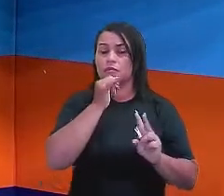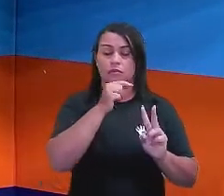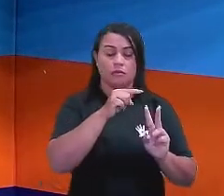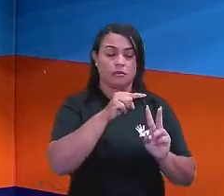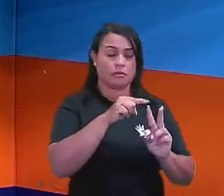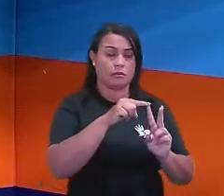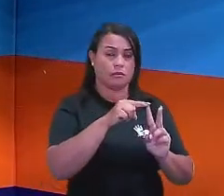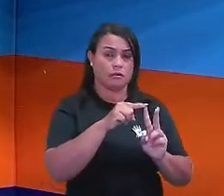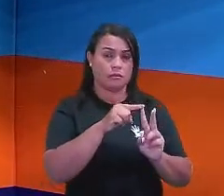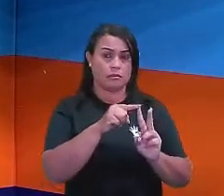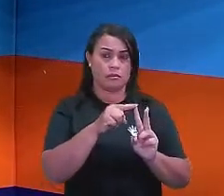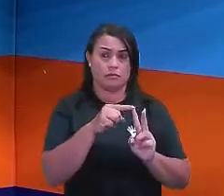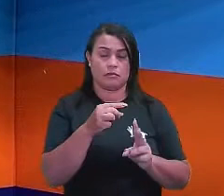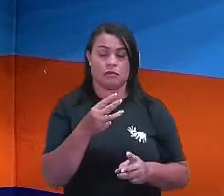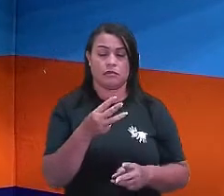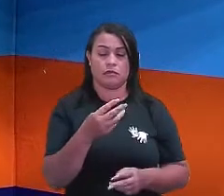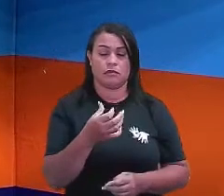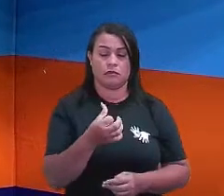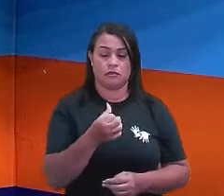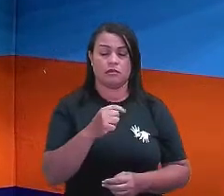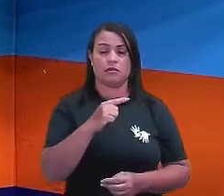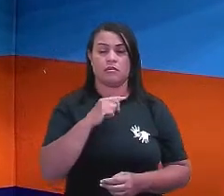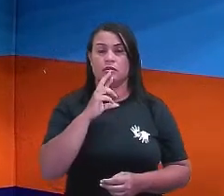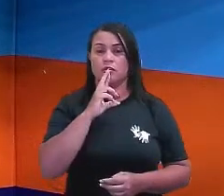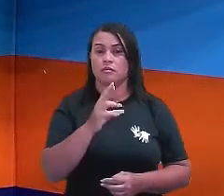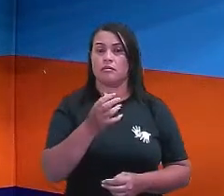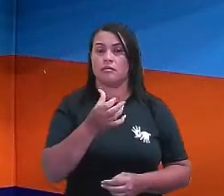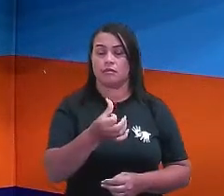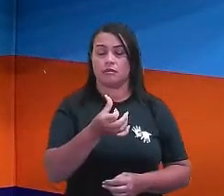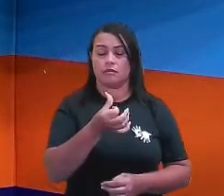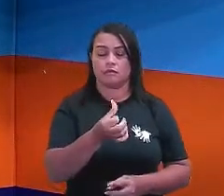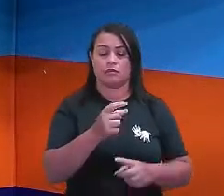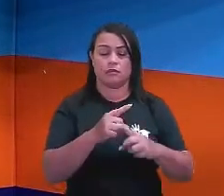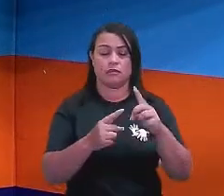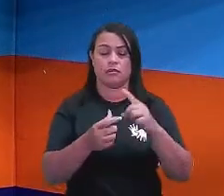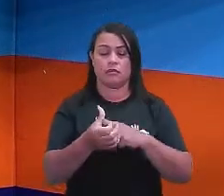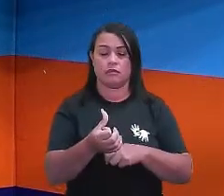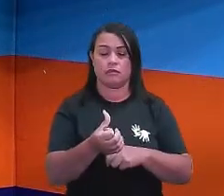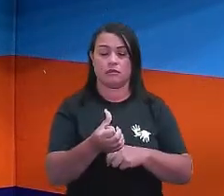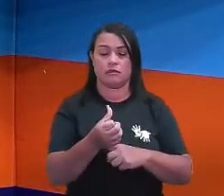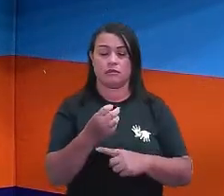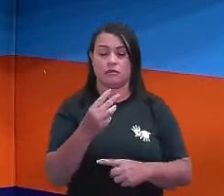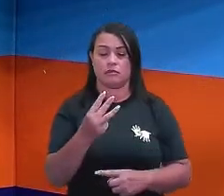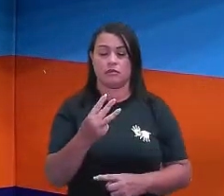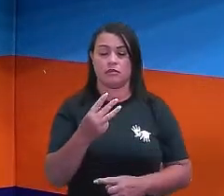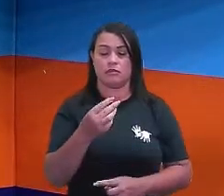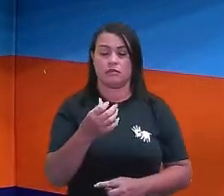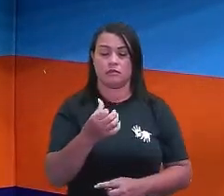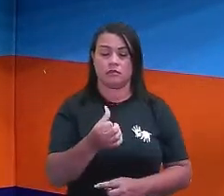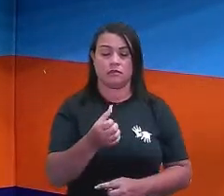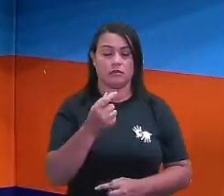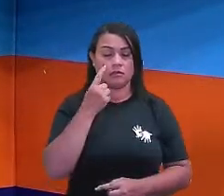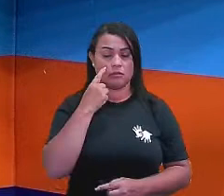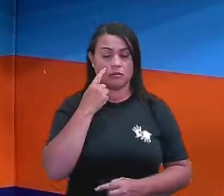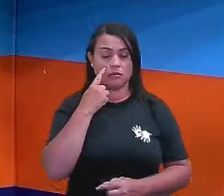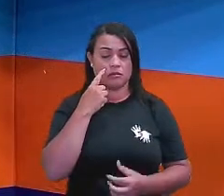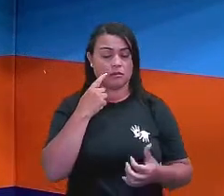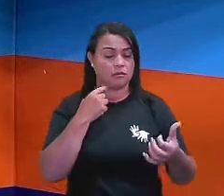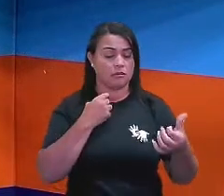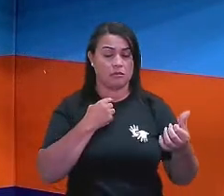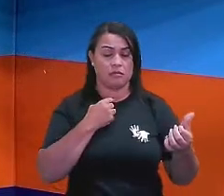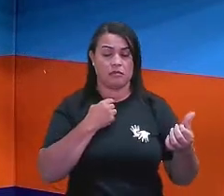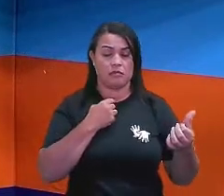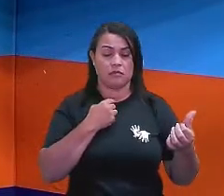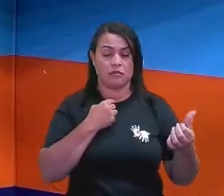de 36, eu vou ter quem? 6. 6 vezes 6, 36. Percebam que o lado desse quadrado é 6